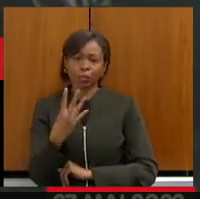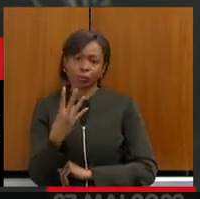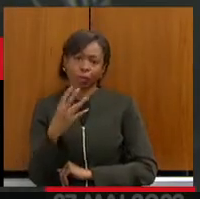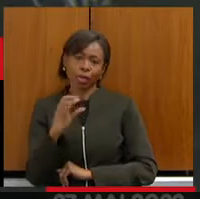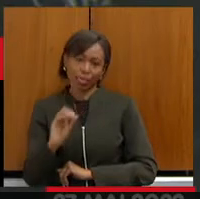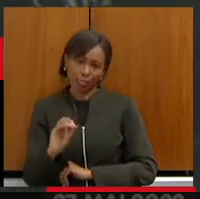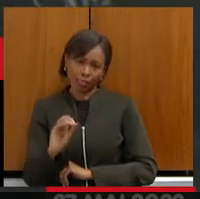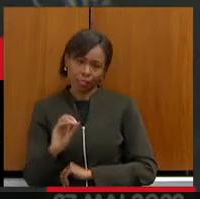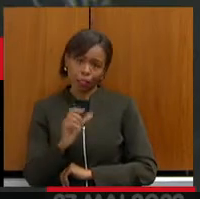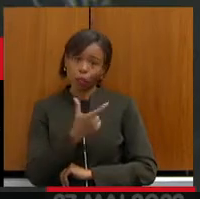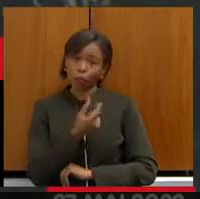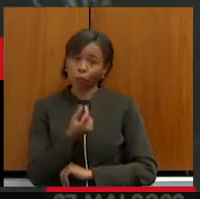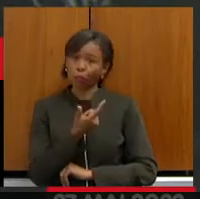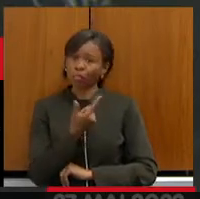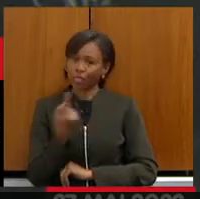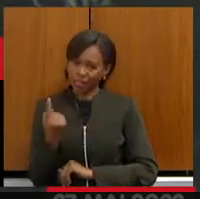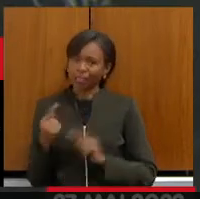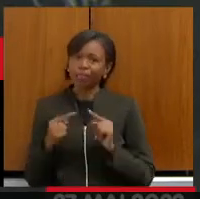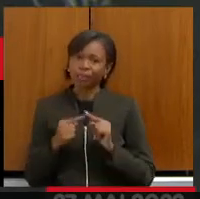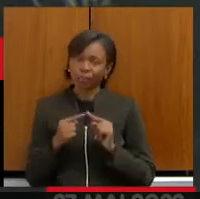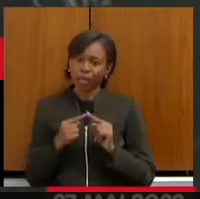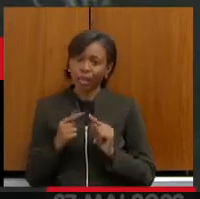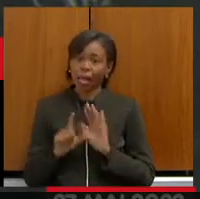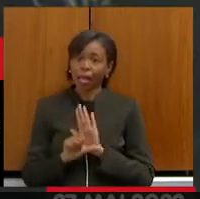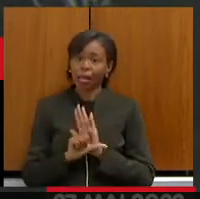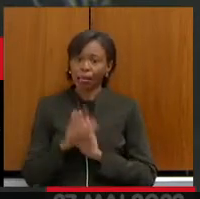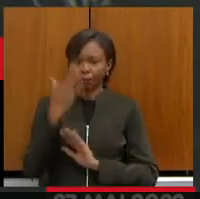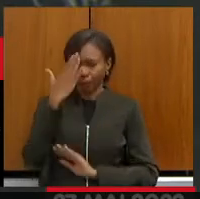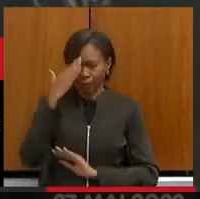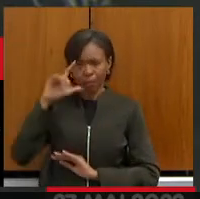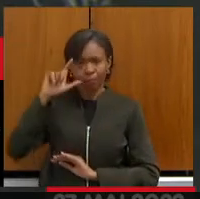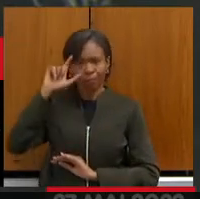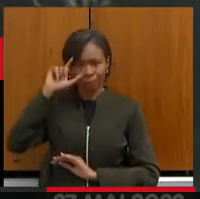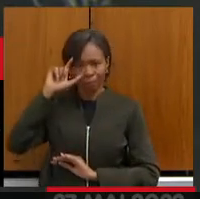11340/2006 conhecida como Lei Maria da Penha